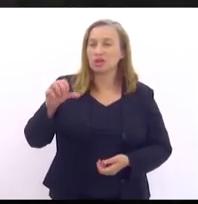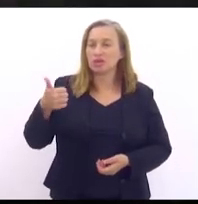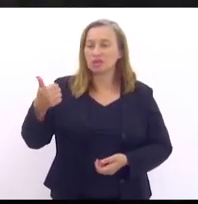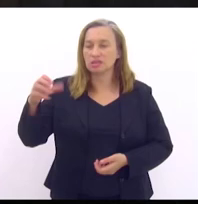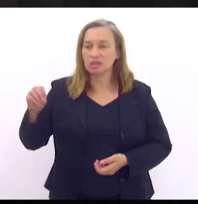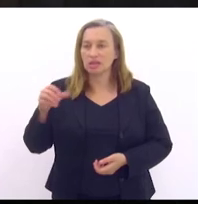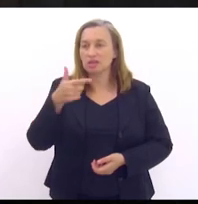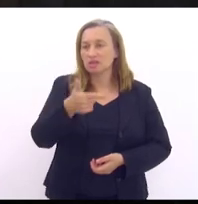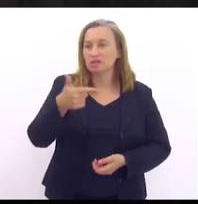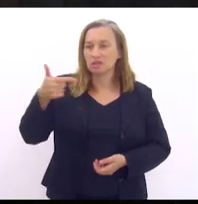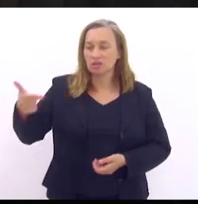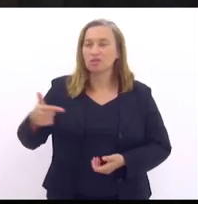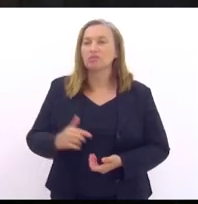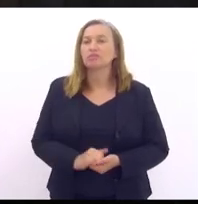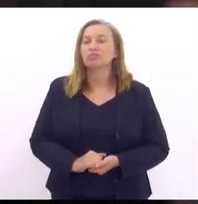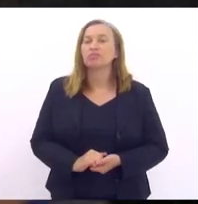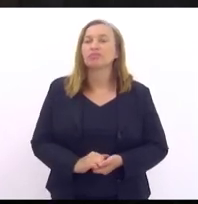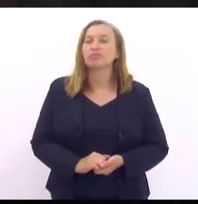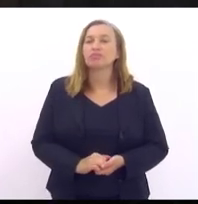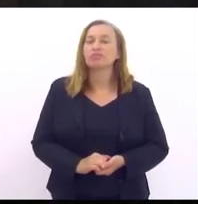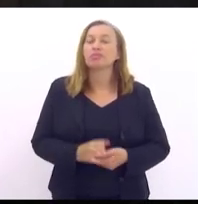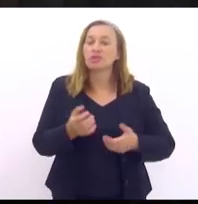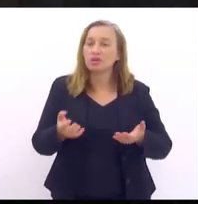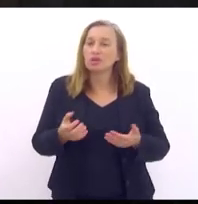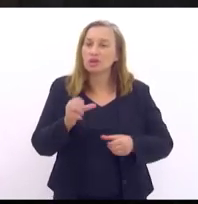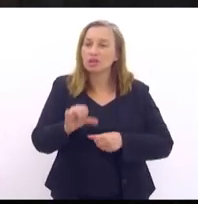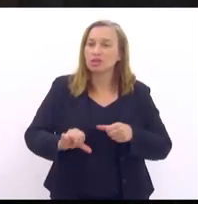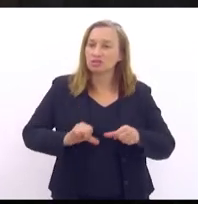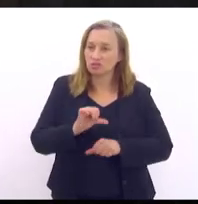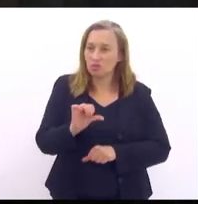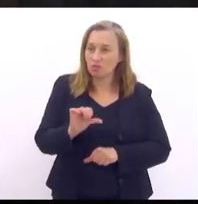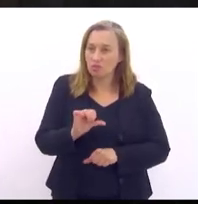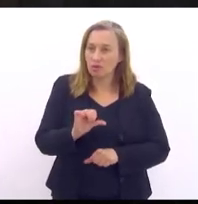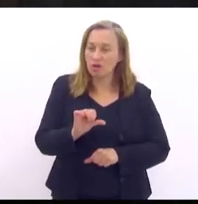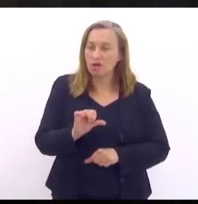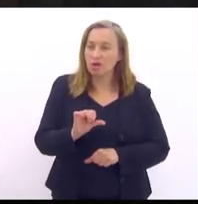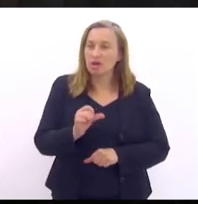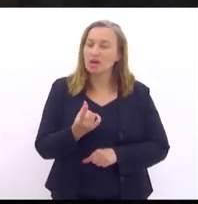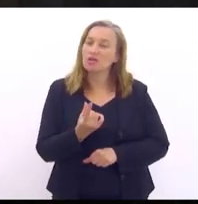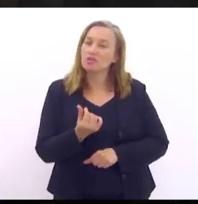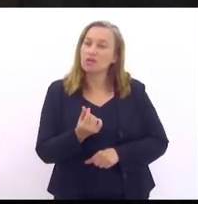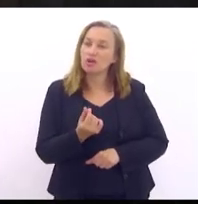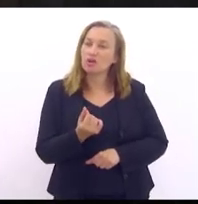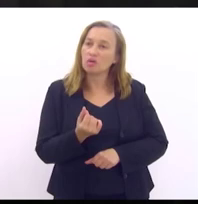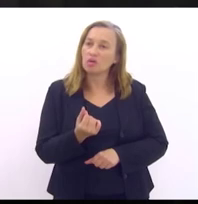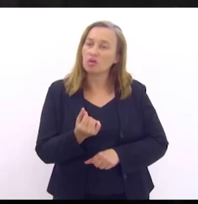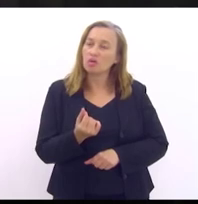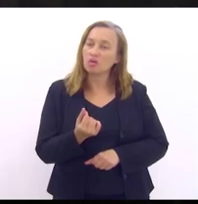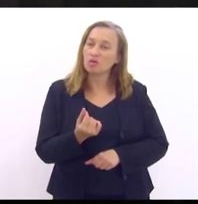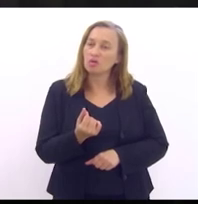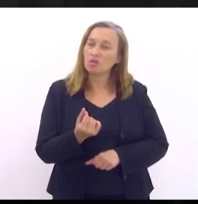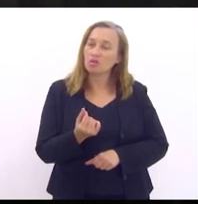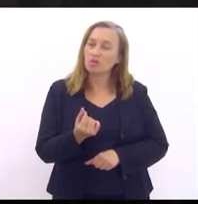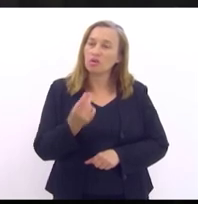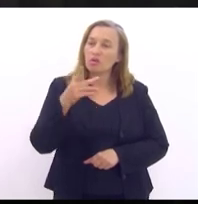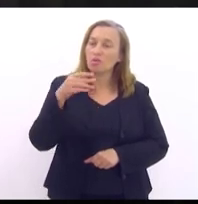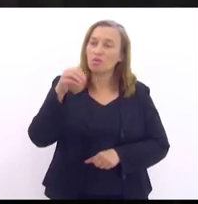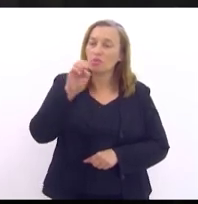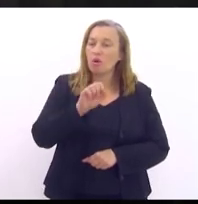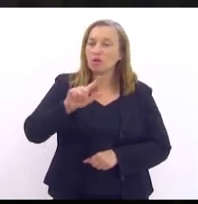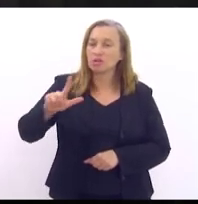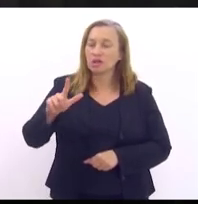6.510 de 22, e eu queria transformar a alíquota interna nossa, modal,